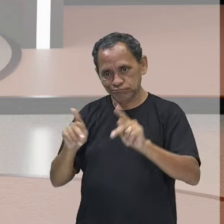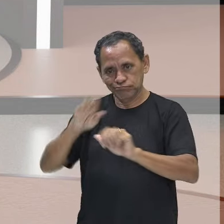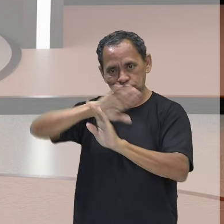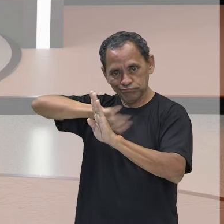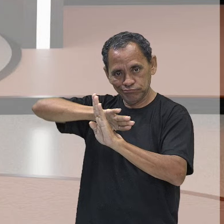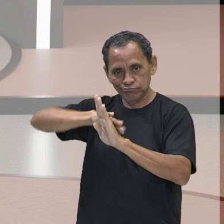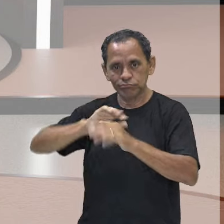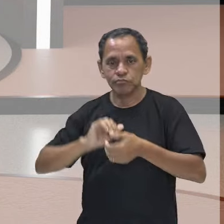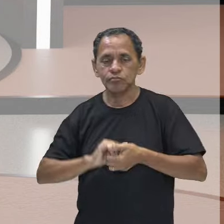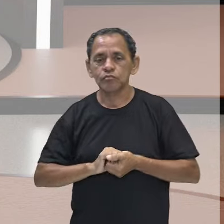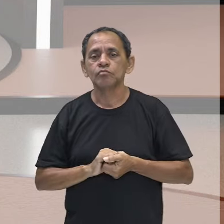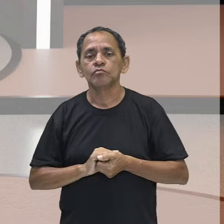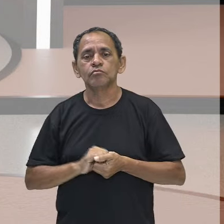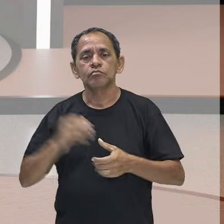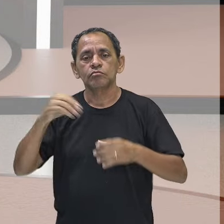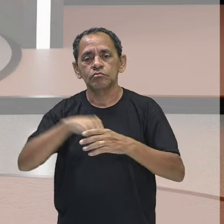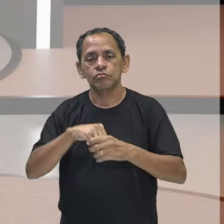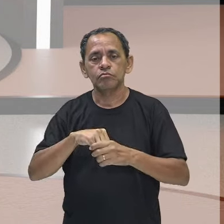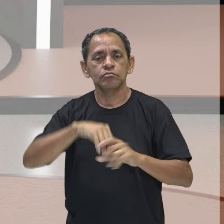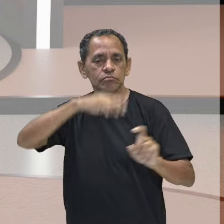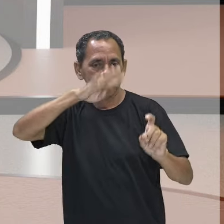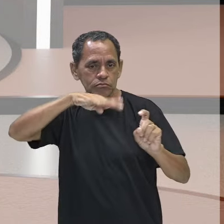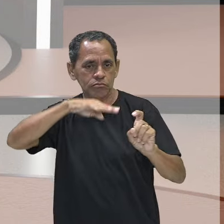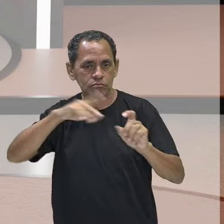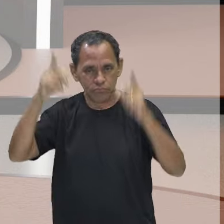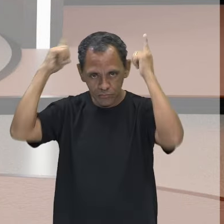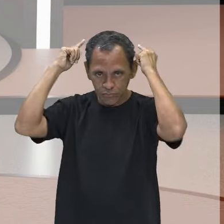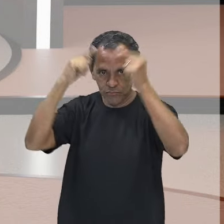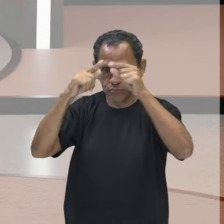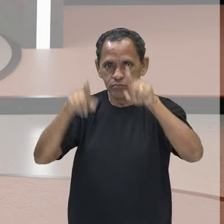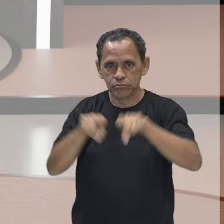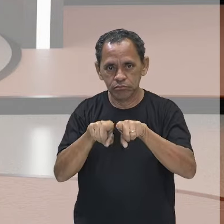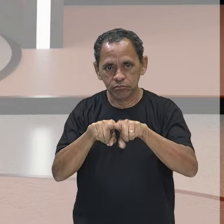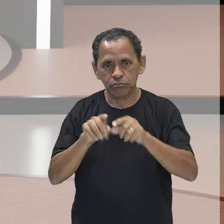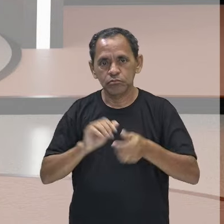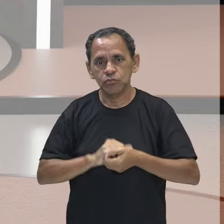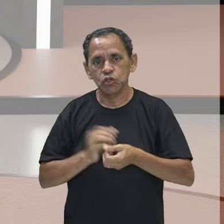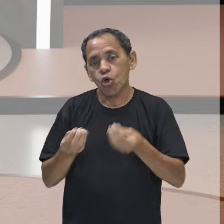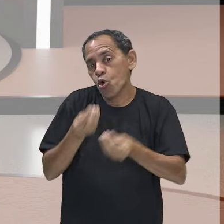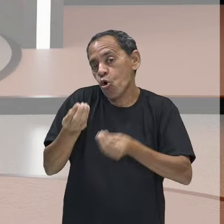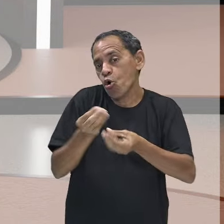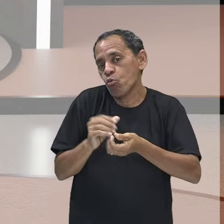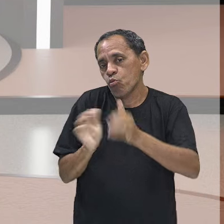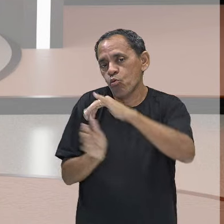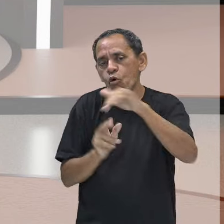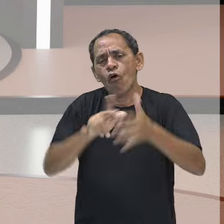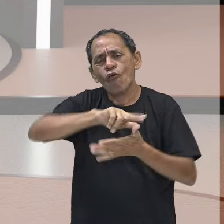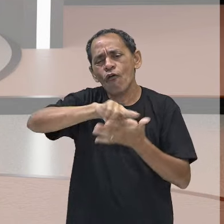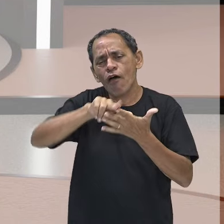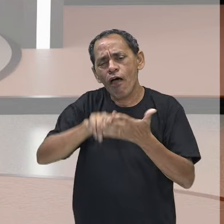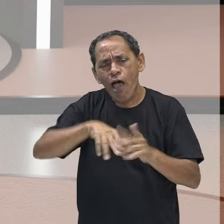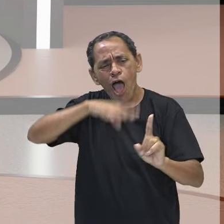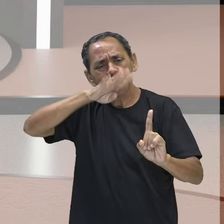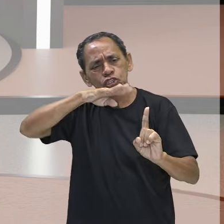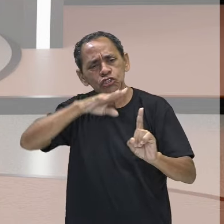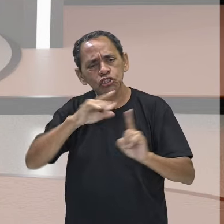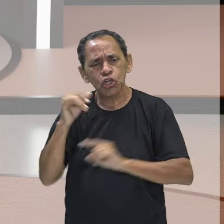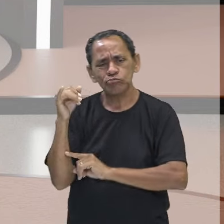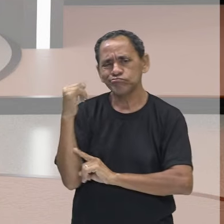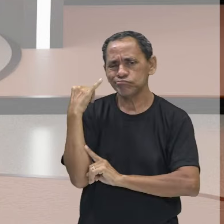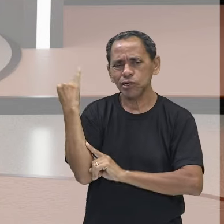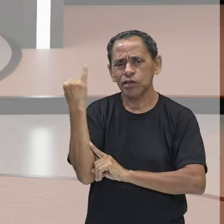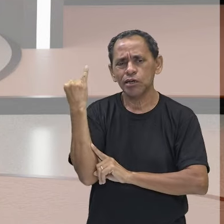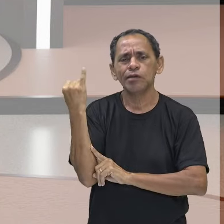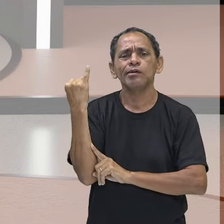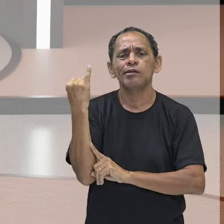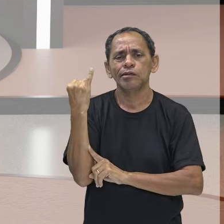da mitologia grega. Então a gente está vendo que vários deuses, os mais importantes, os mais emblemáticos